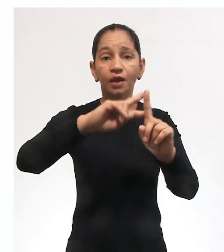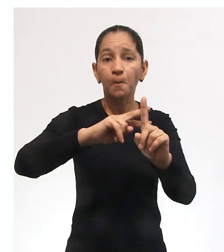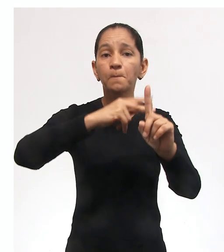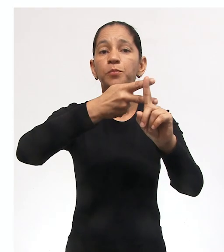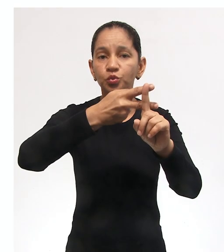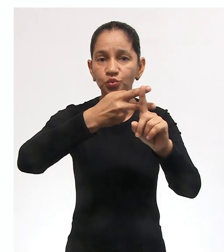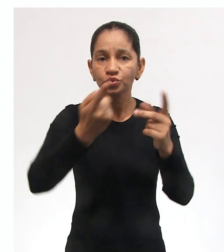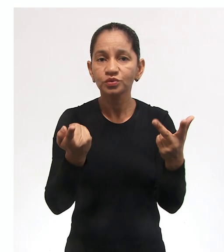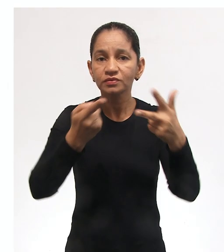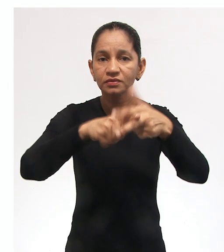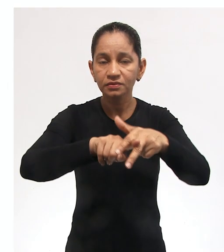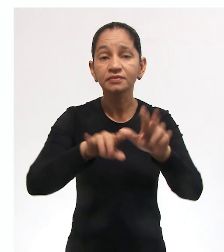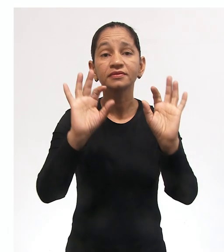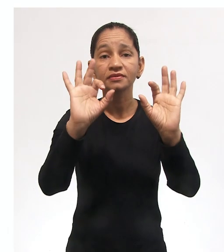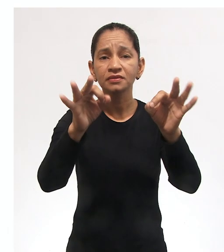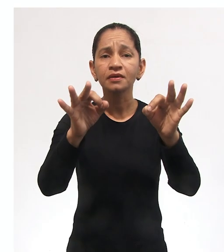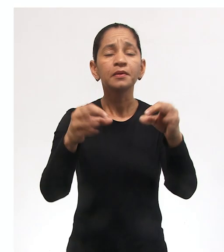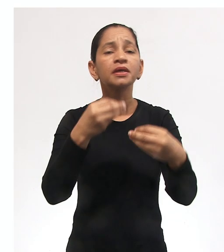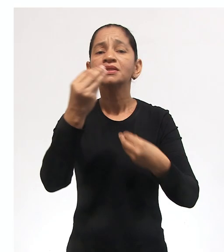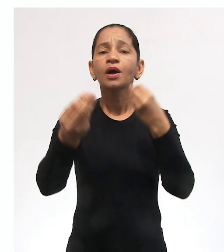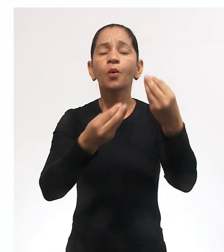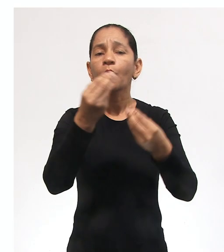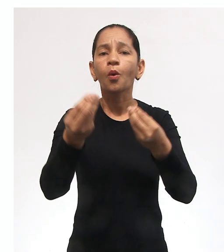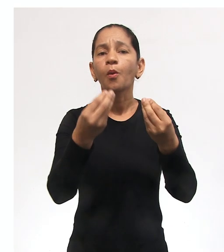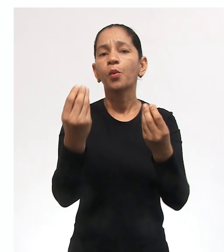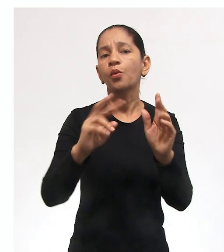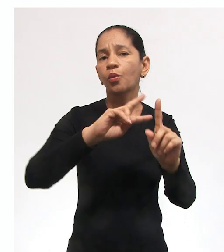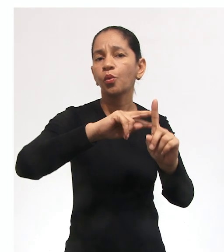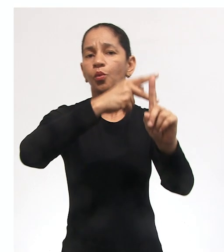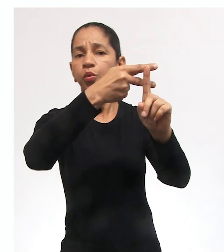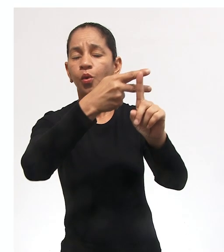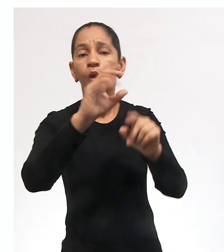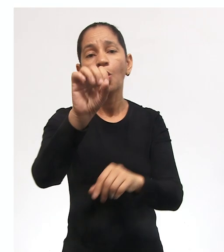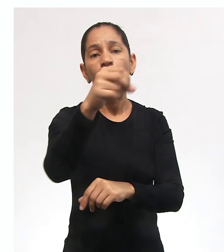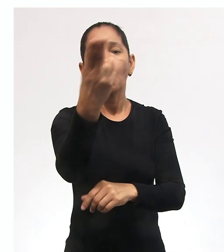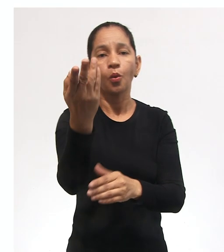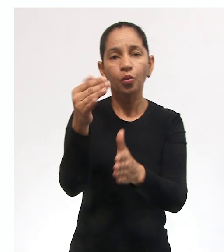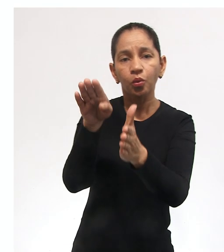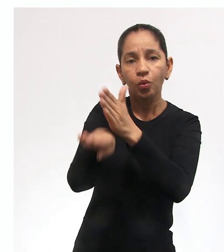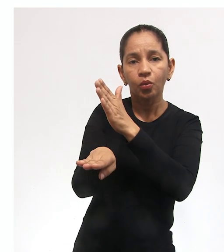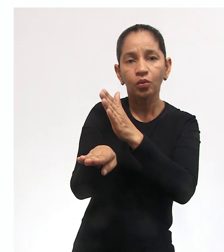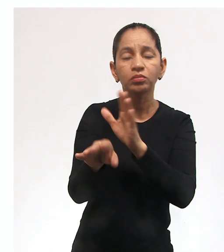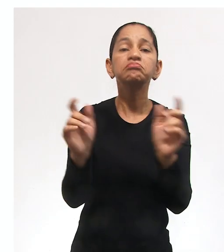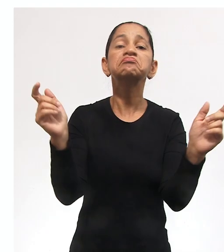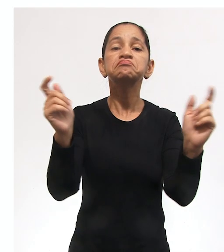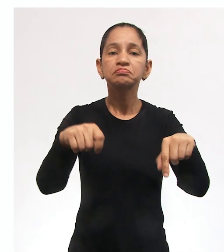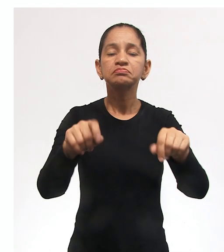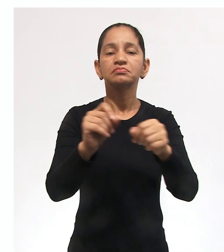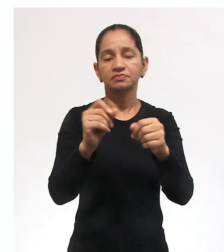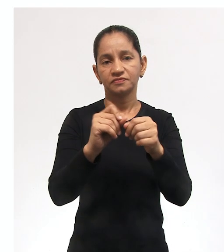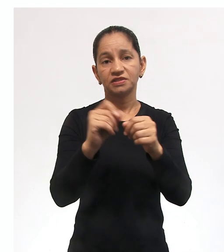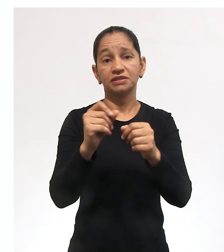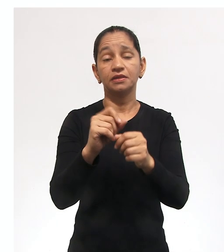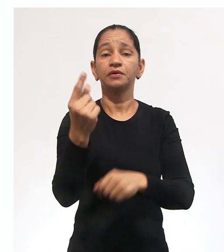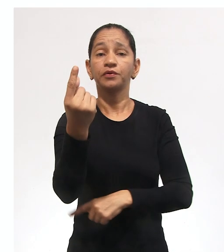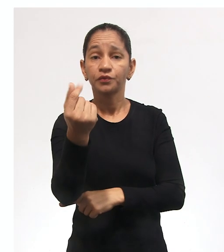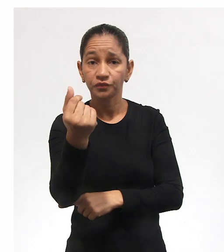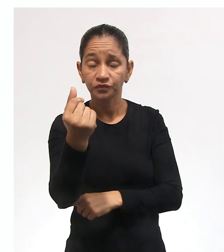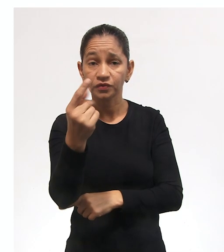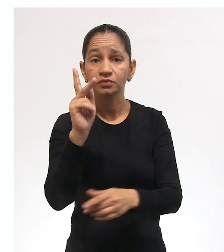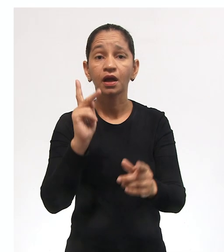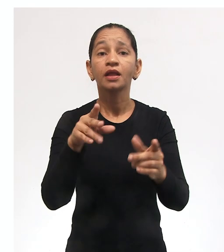eu falei para vocês, essa questão aqui de fator de aumento, fator de desconto, quando nós aplicamos, nós vamos ter o